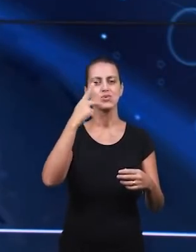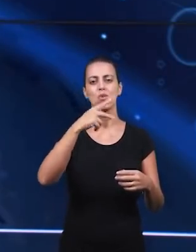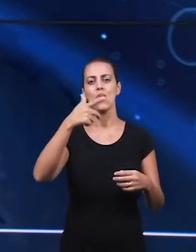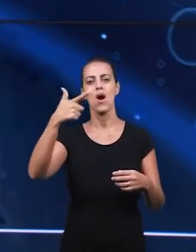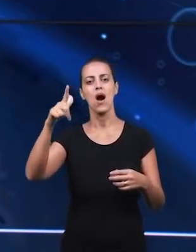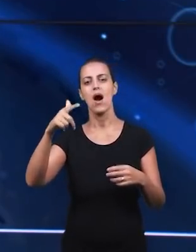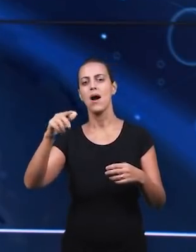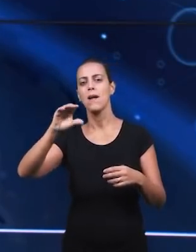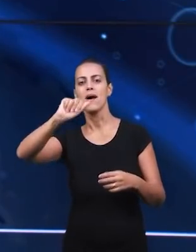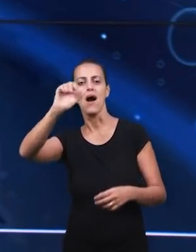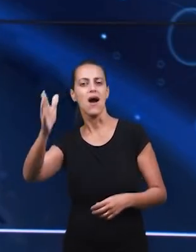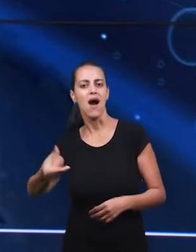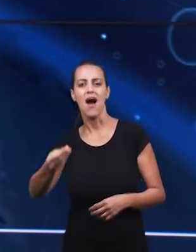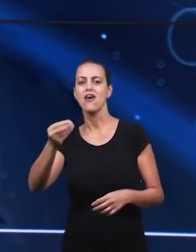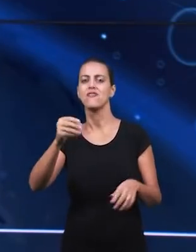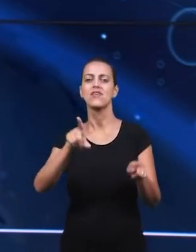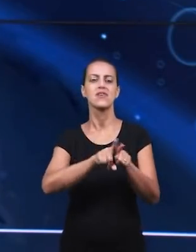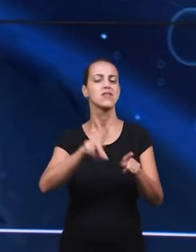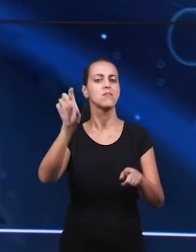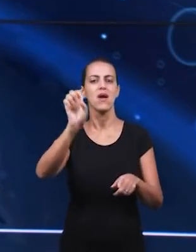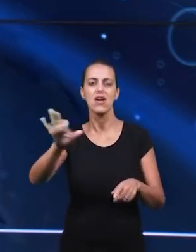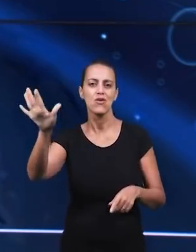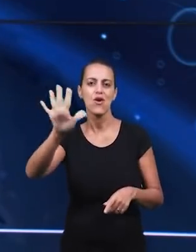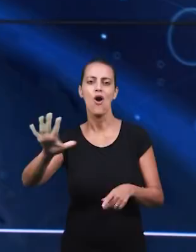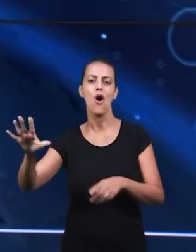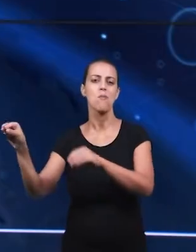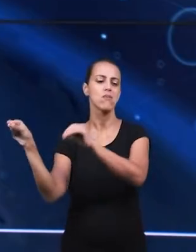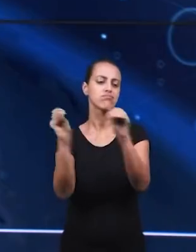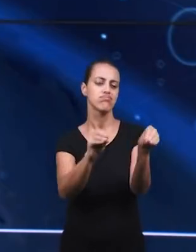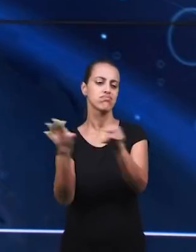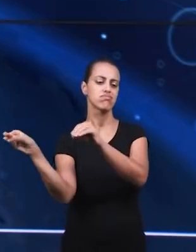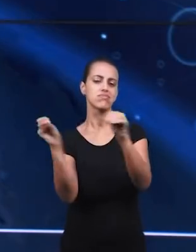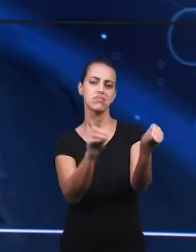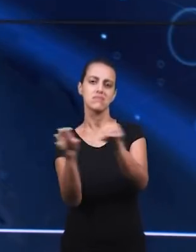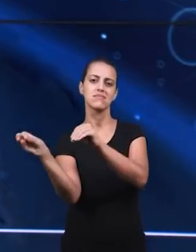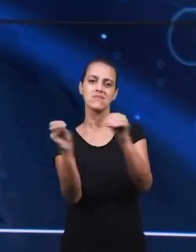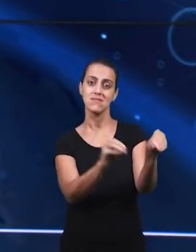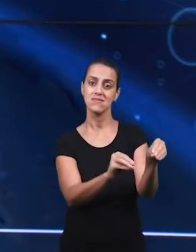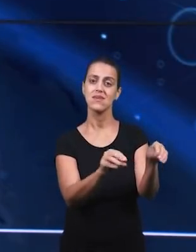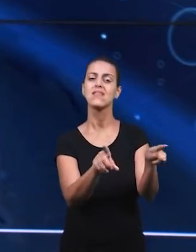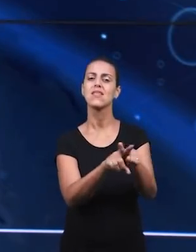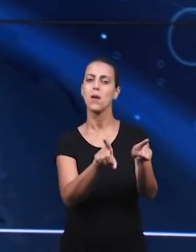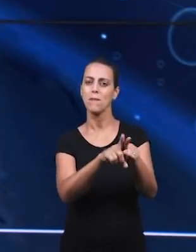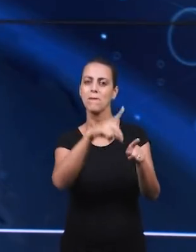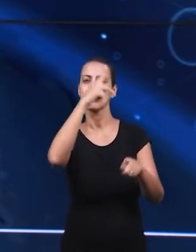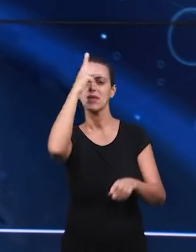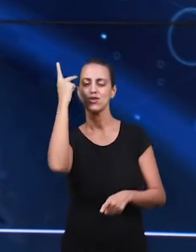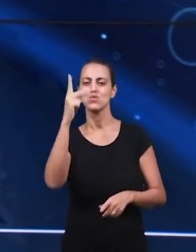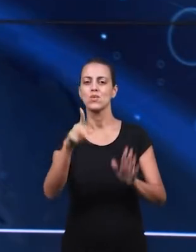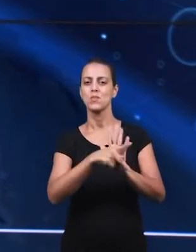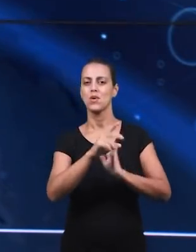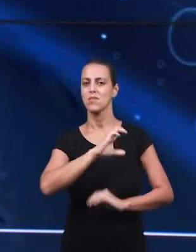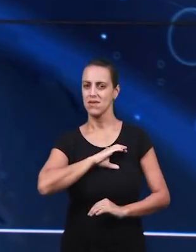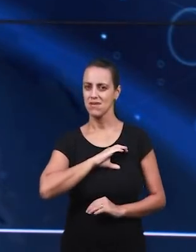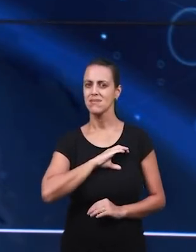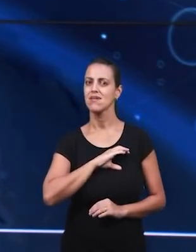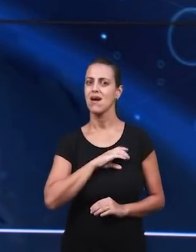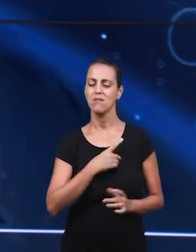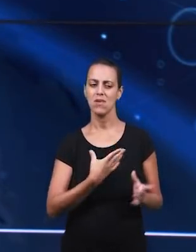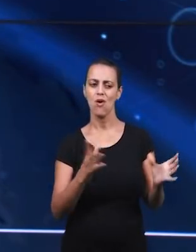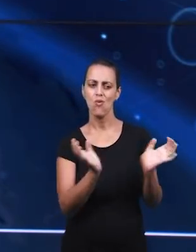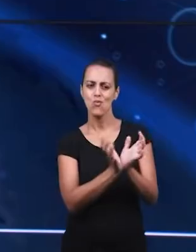de países da África, do leste europeu, e além de alguns canadenses. E é um grupo